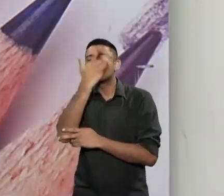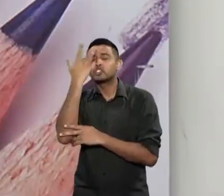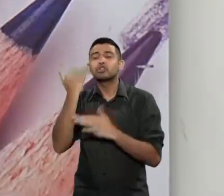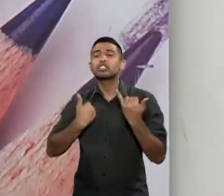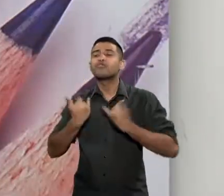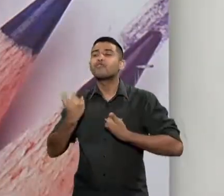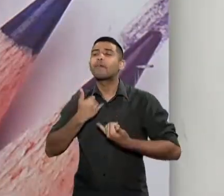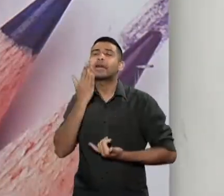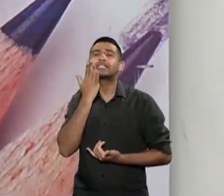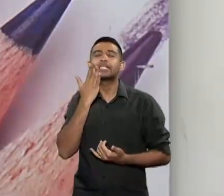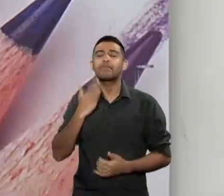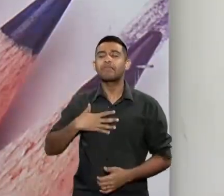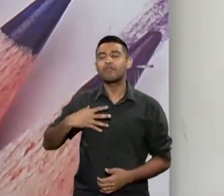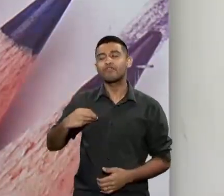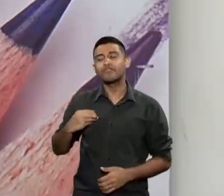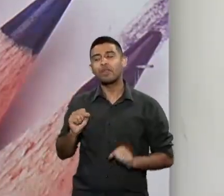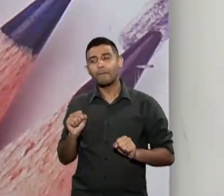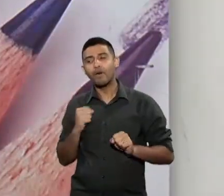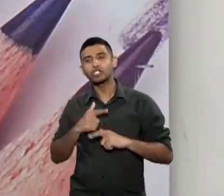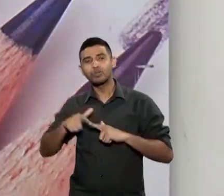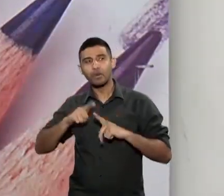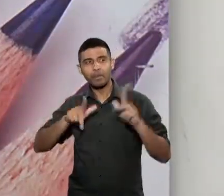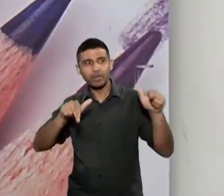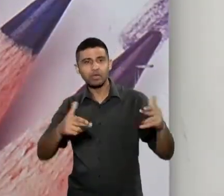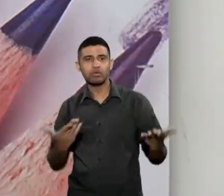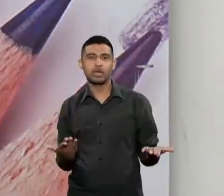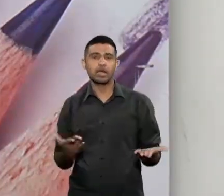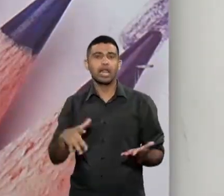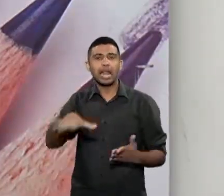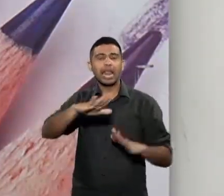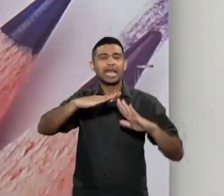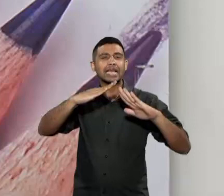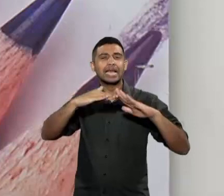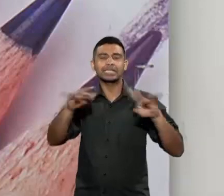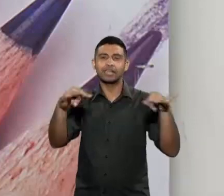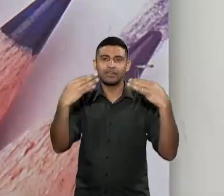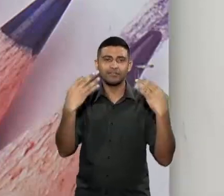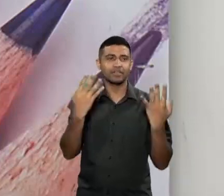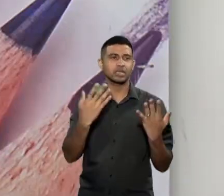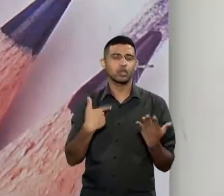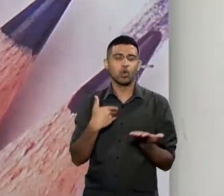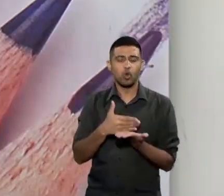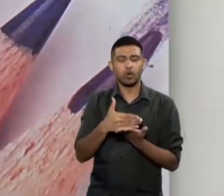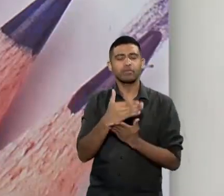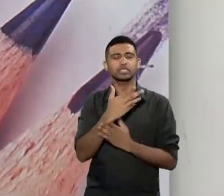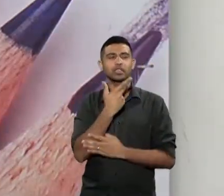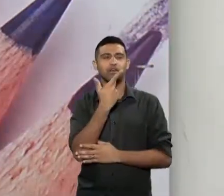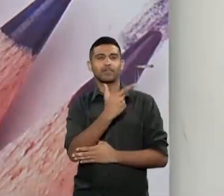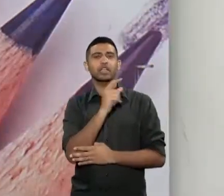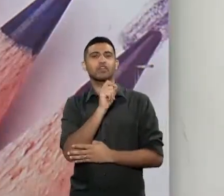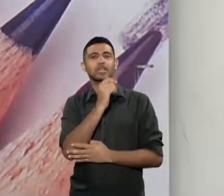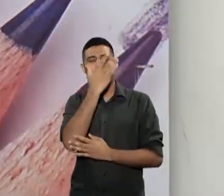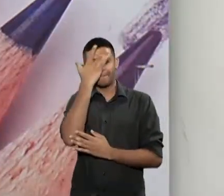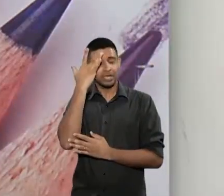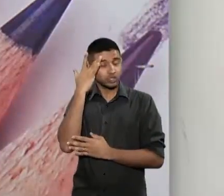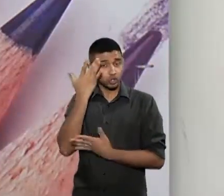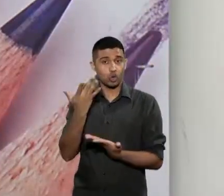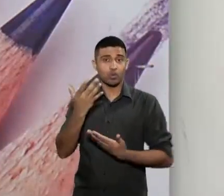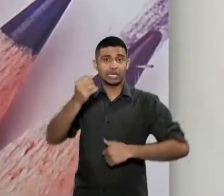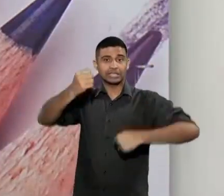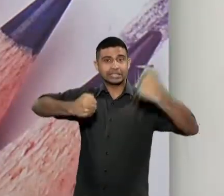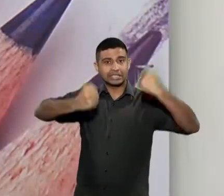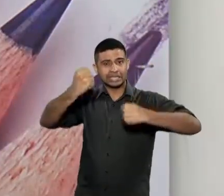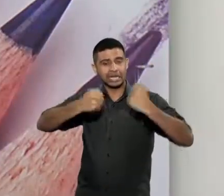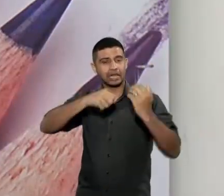como é que é. Poxa, meu filho pode estar com esse problema? Só o pessoal de casa saber que no início eu estava conversando com elas, porque a pessoa que lê no